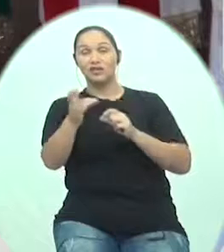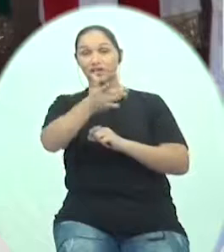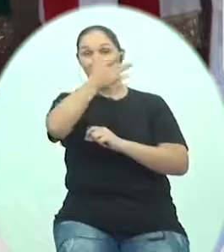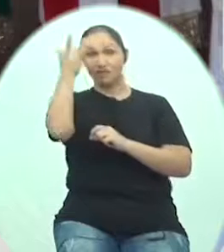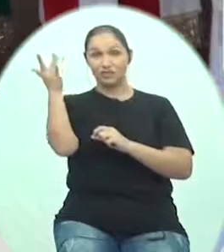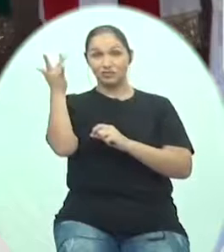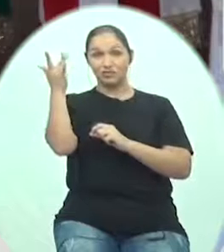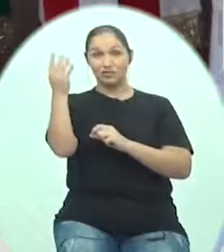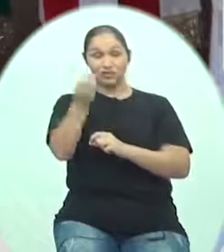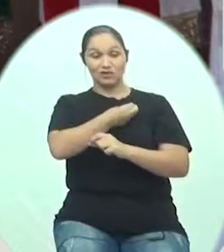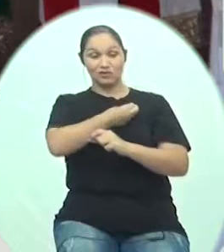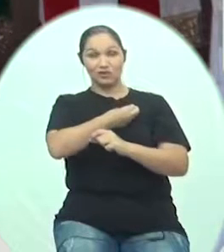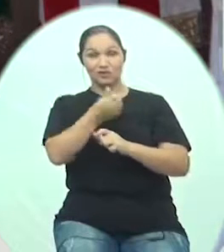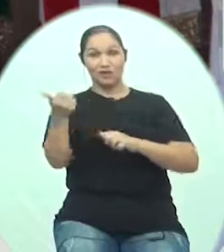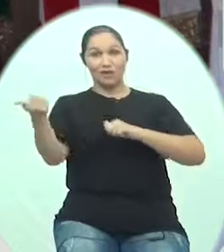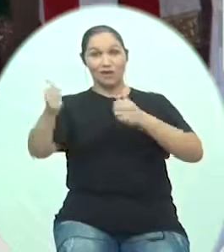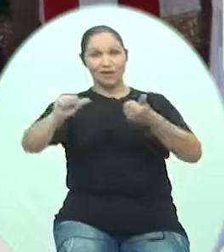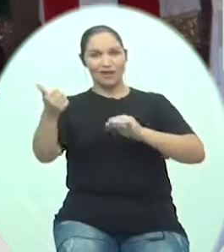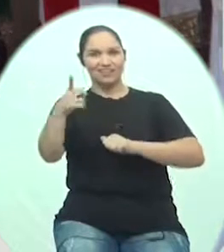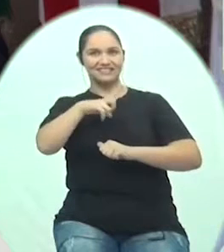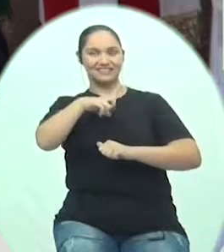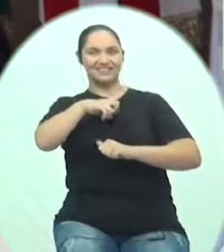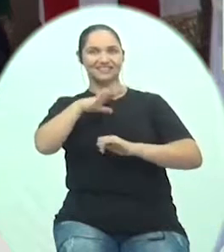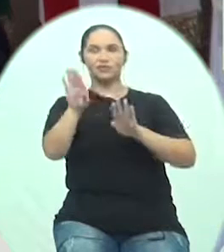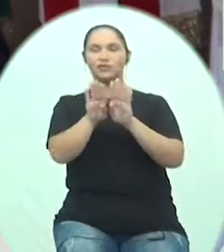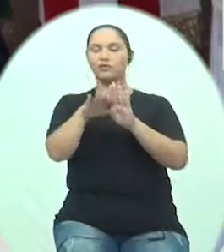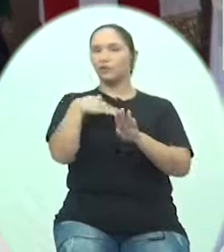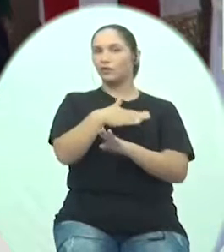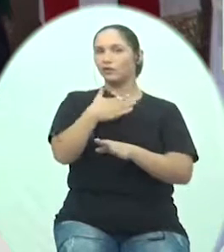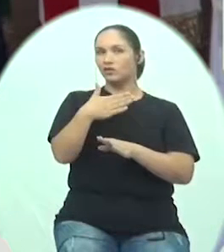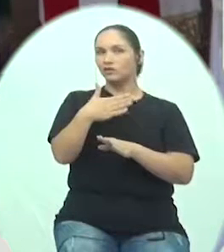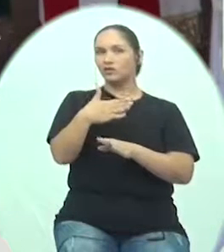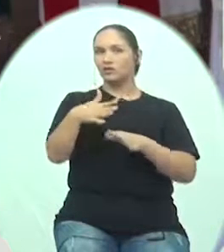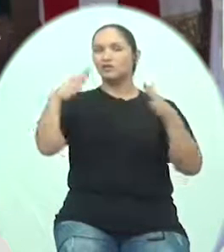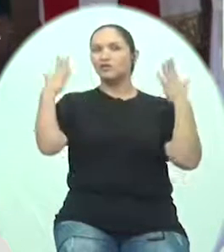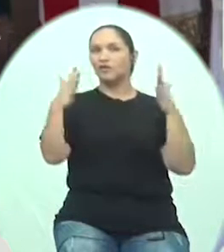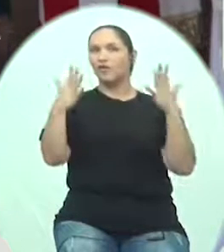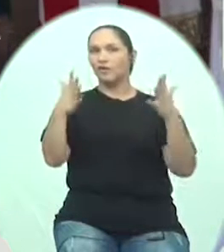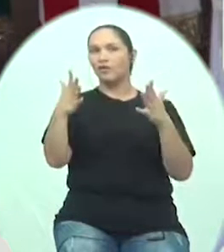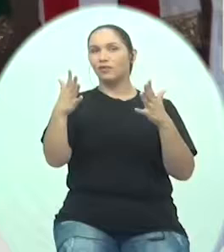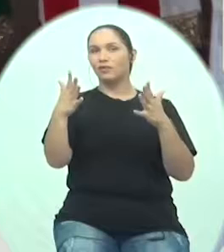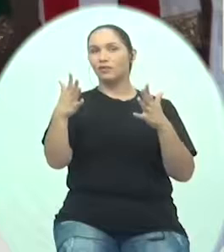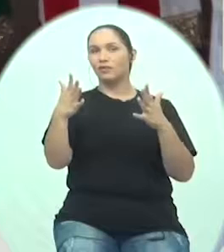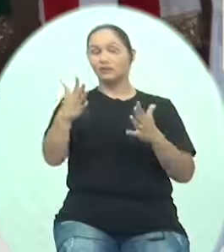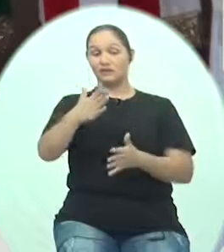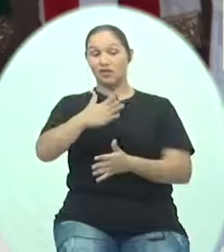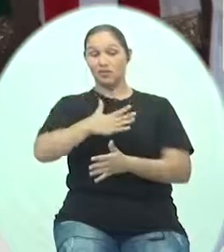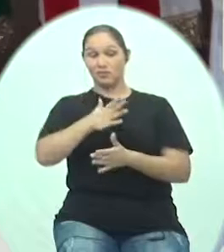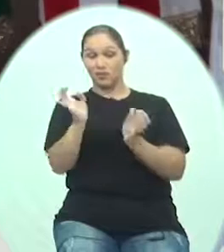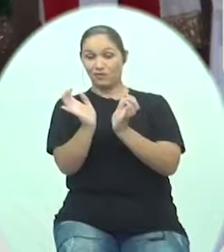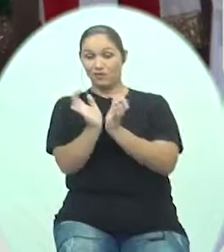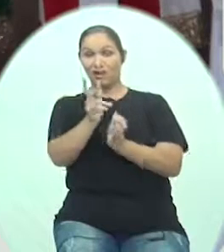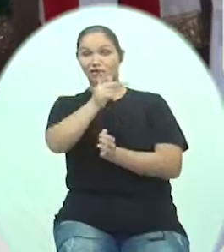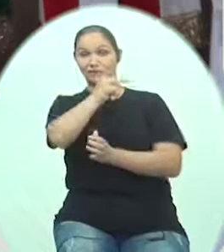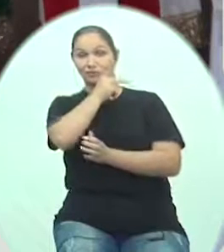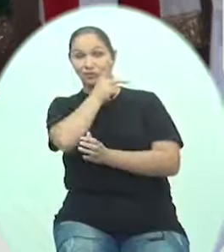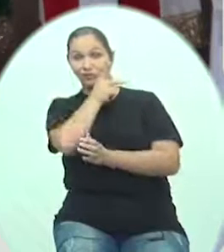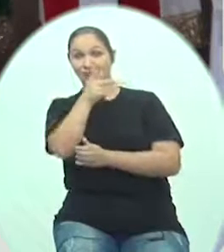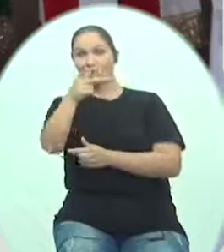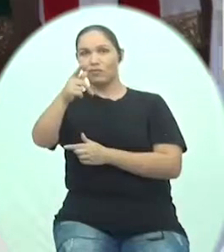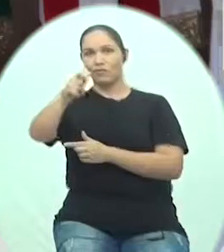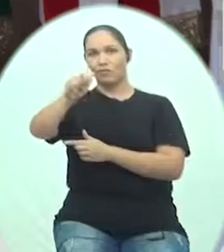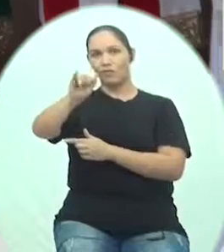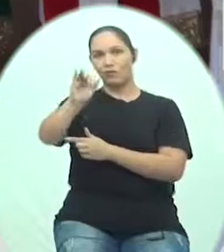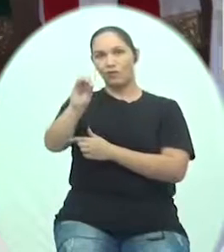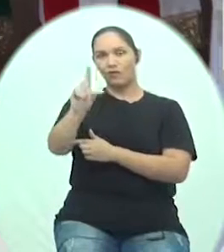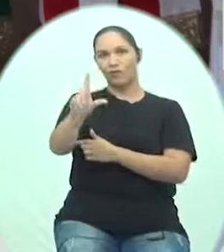município e também parabenizar o meu colega de partido Vereador Paiol pela sua indicação para ser o líder do